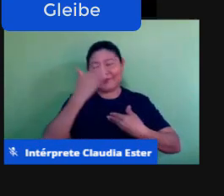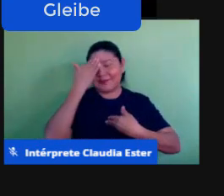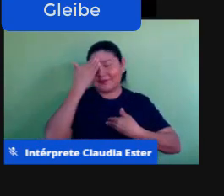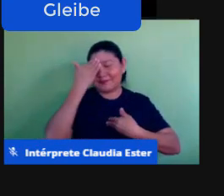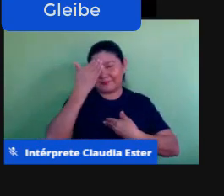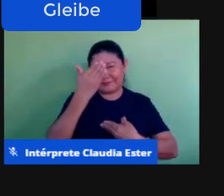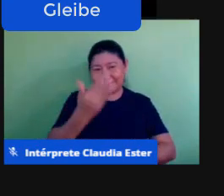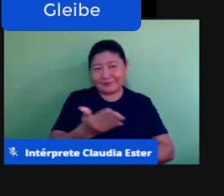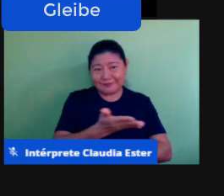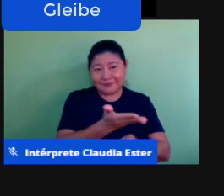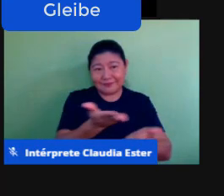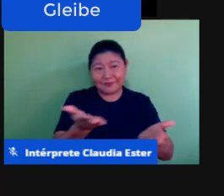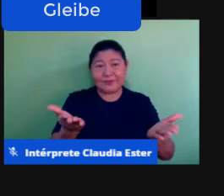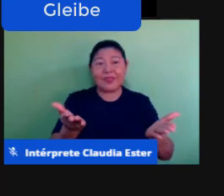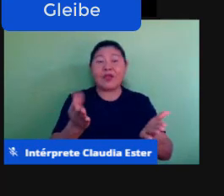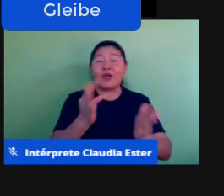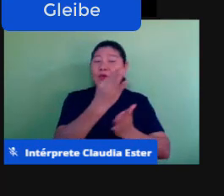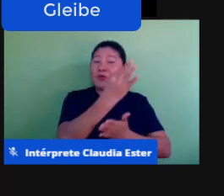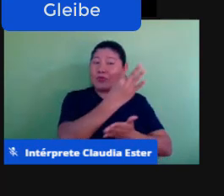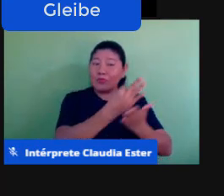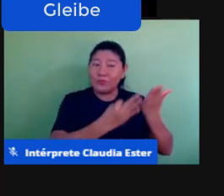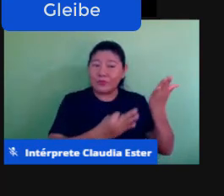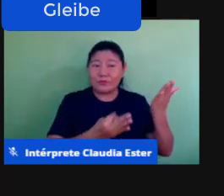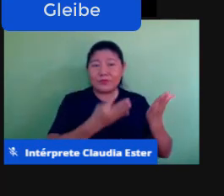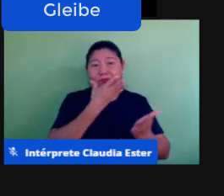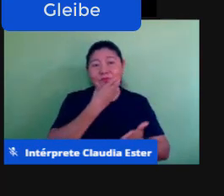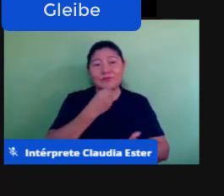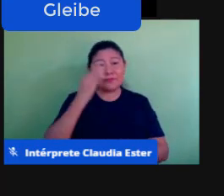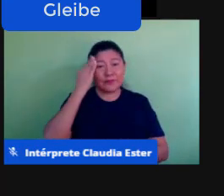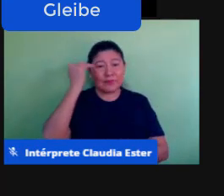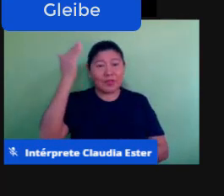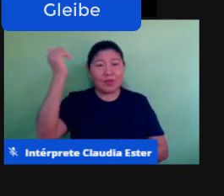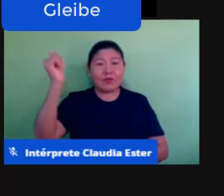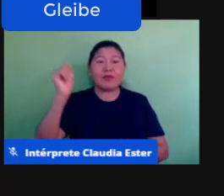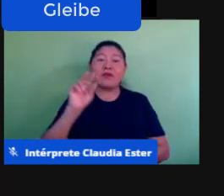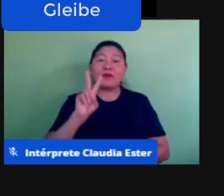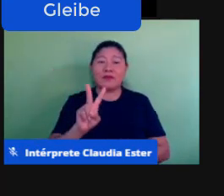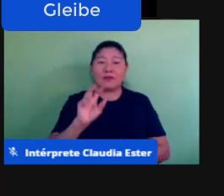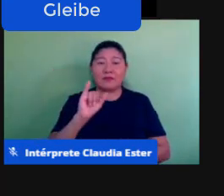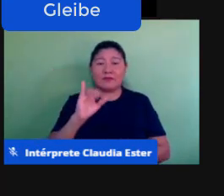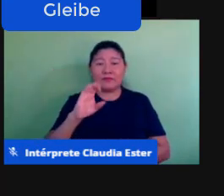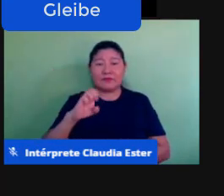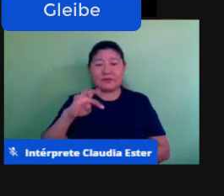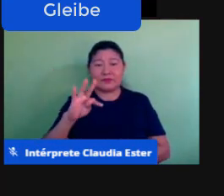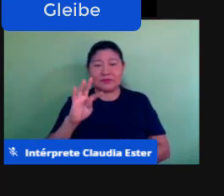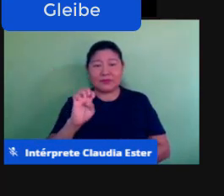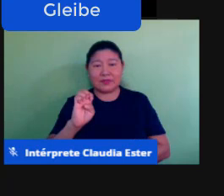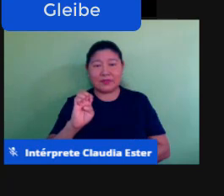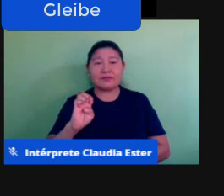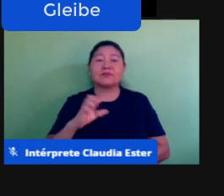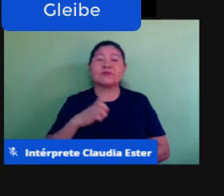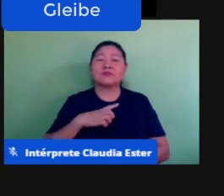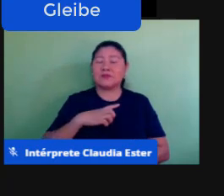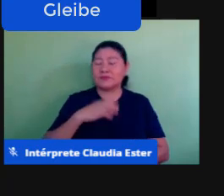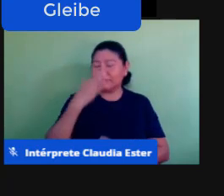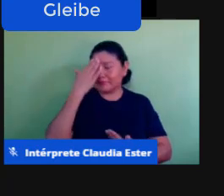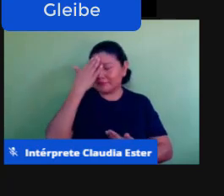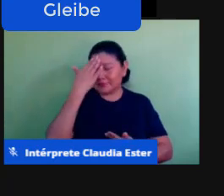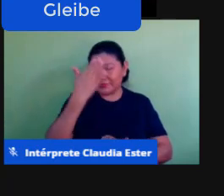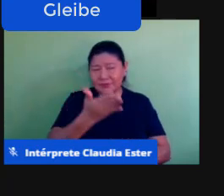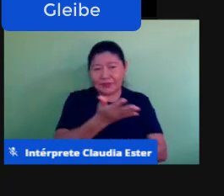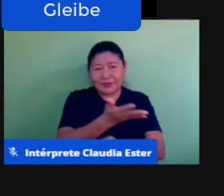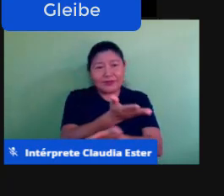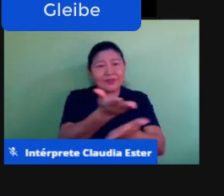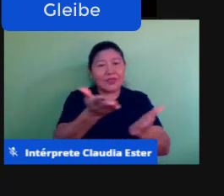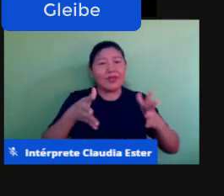Obrigada. O texto é de Vicente Colino, pensador. Gratidão a